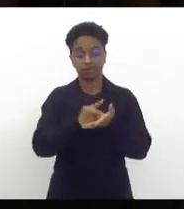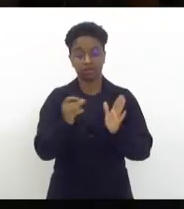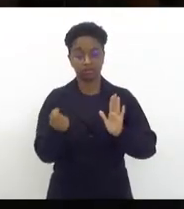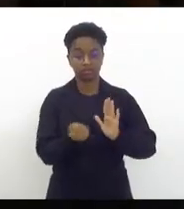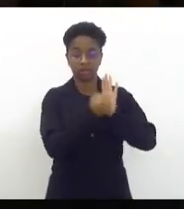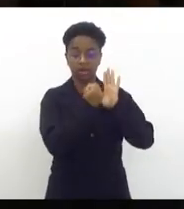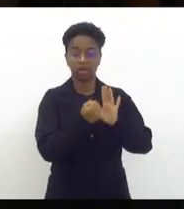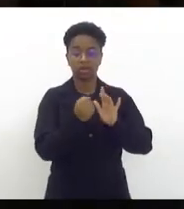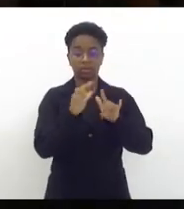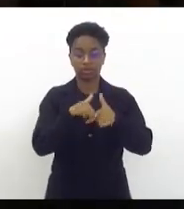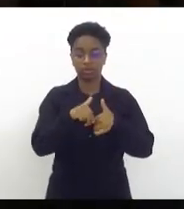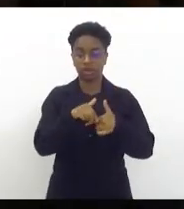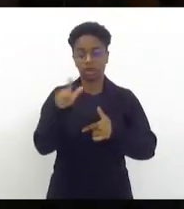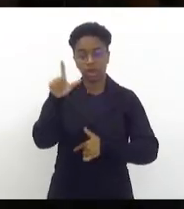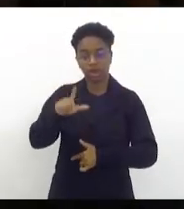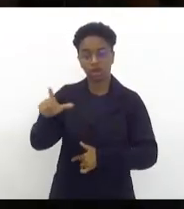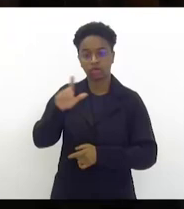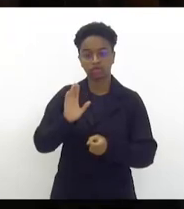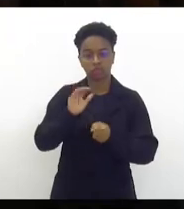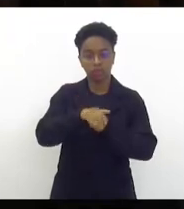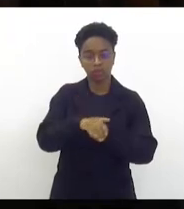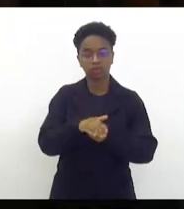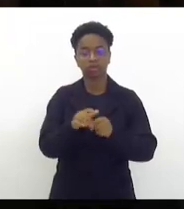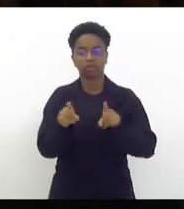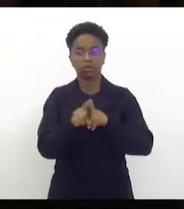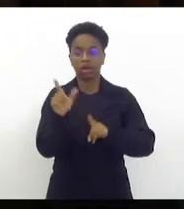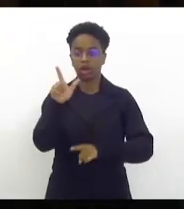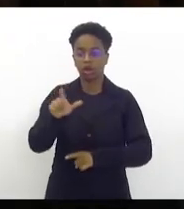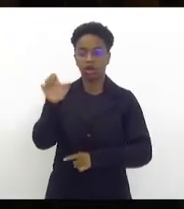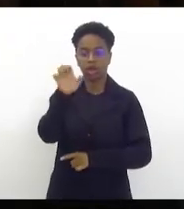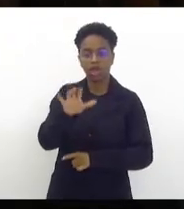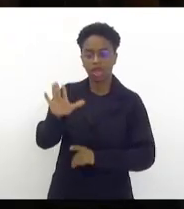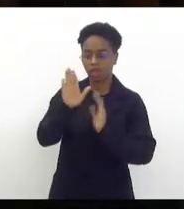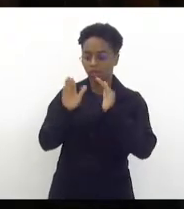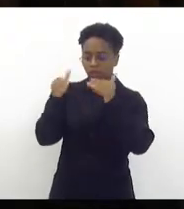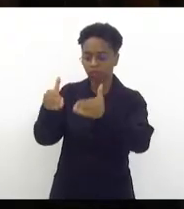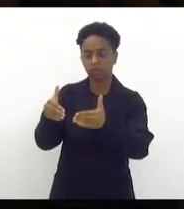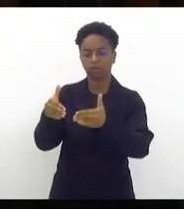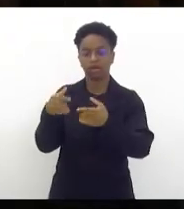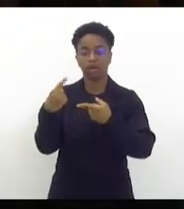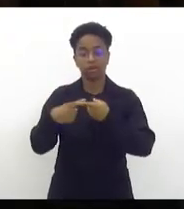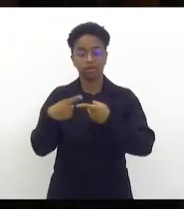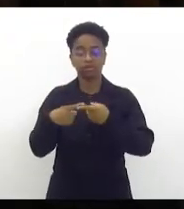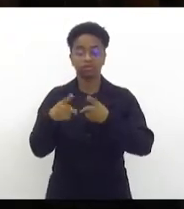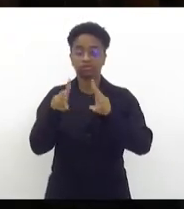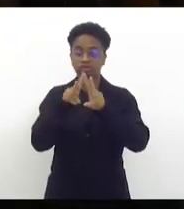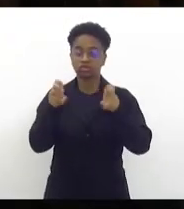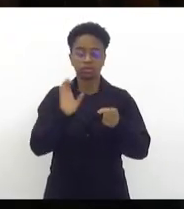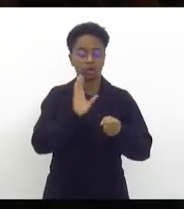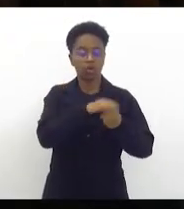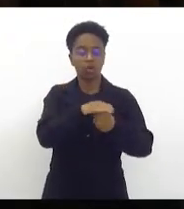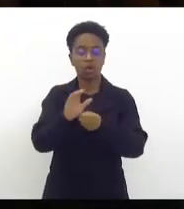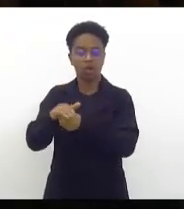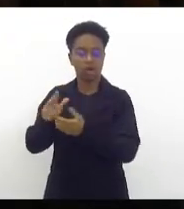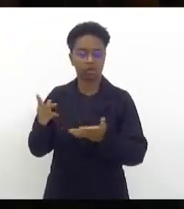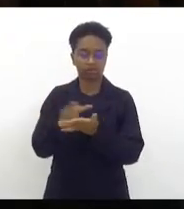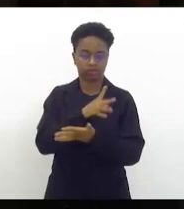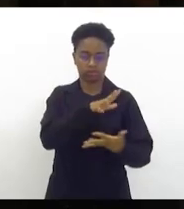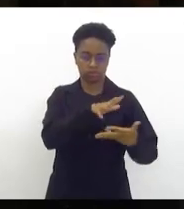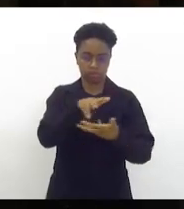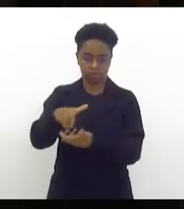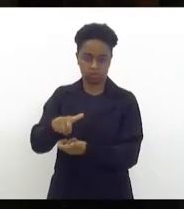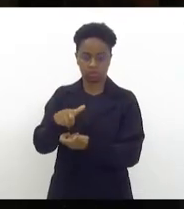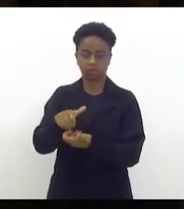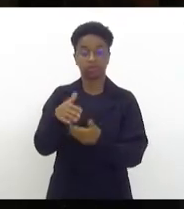na lógica colonial, na lógica eurocêntrica, sobre as colonizações que aconteceram no mundo inteiro. Então,